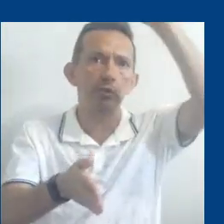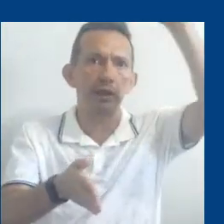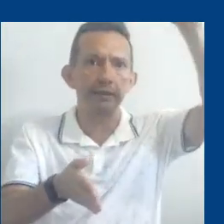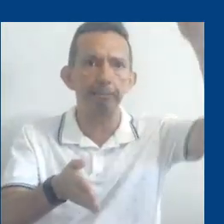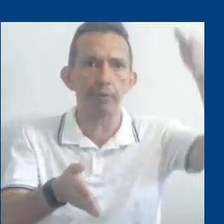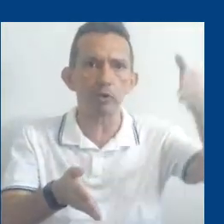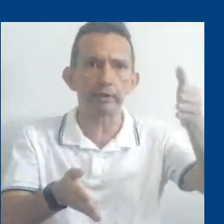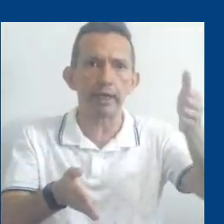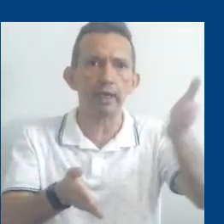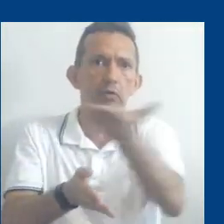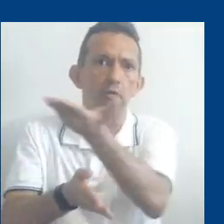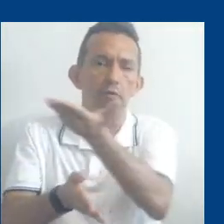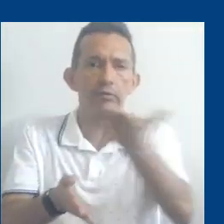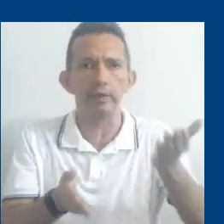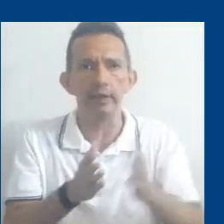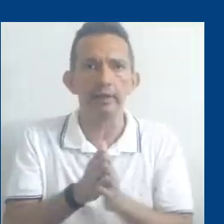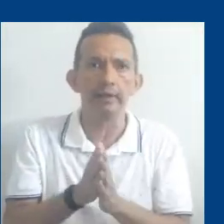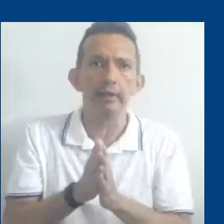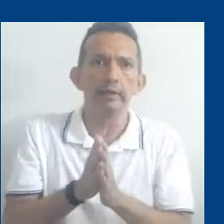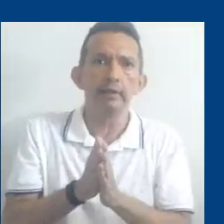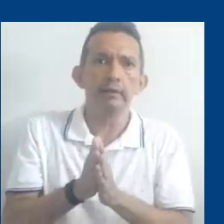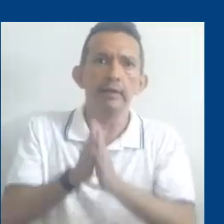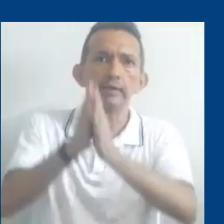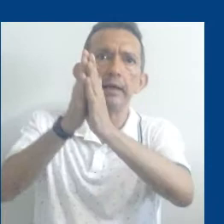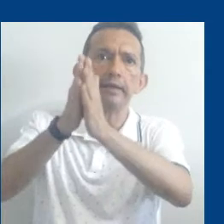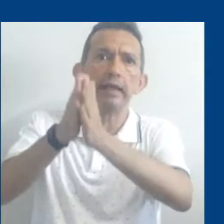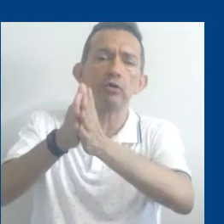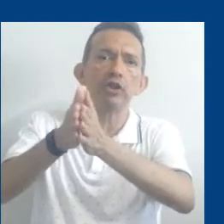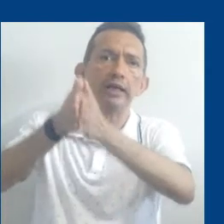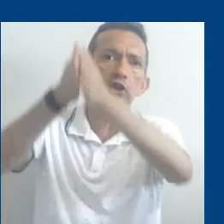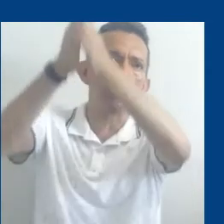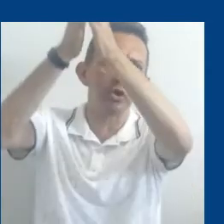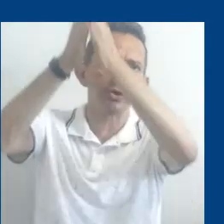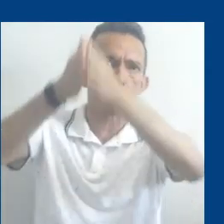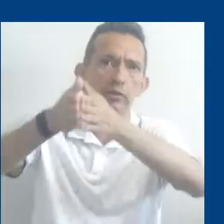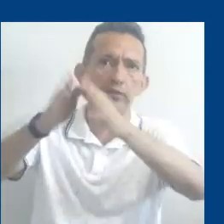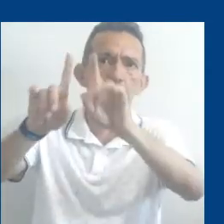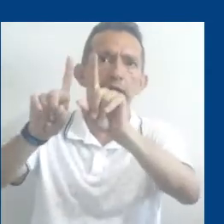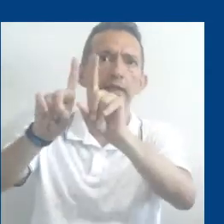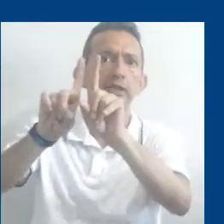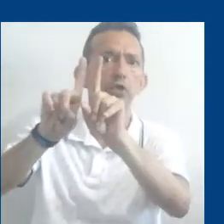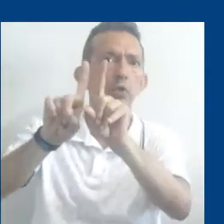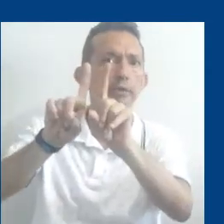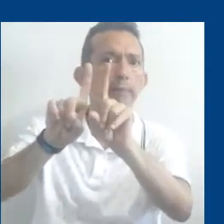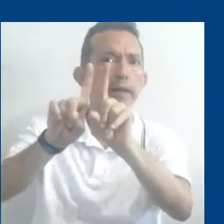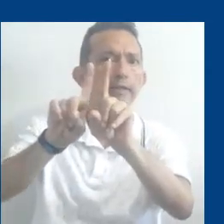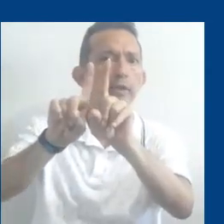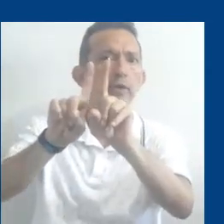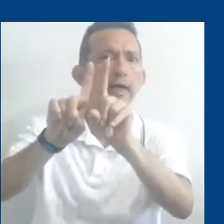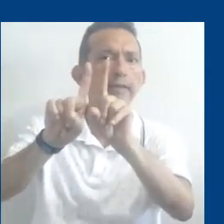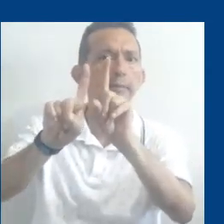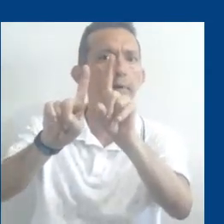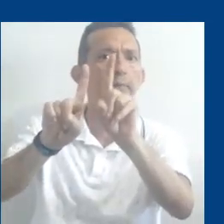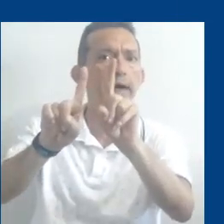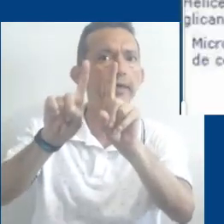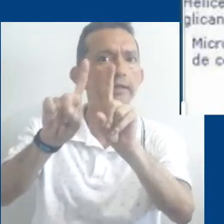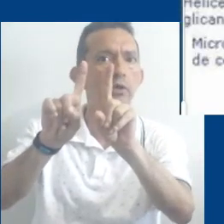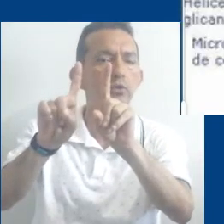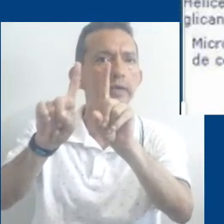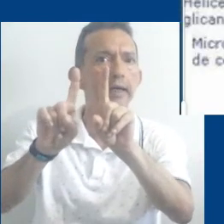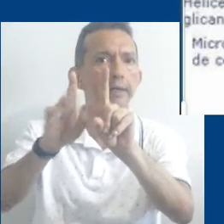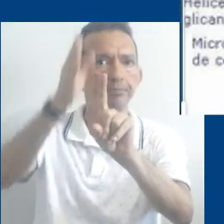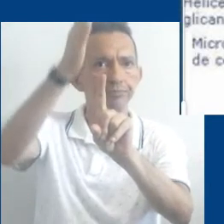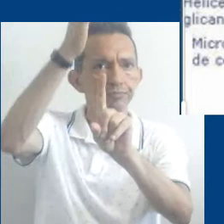de natureza proteico, né? E esse material gelatinoso, que fica entre as duas paredes celulares, a primária e